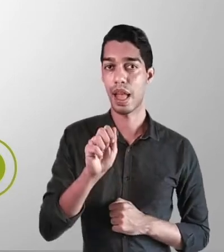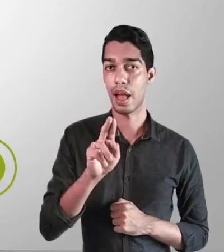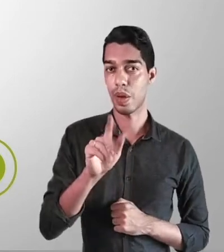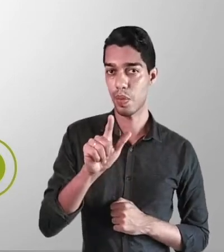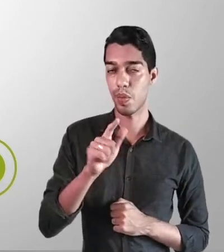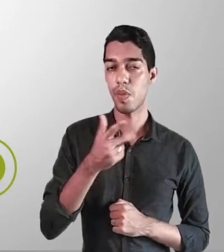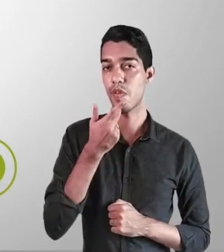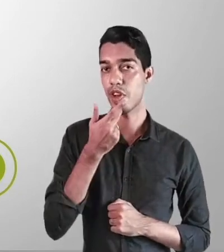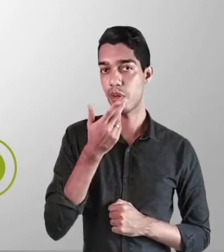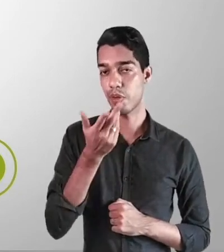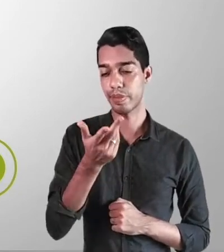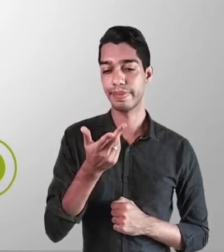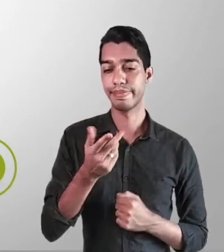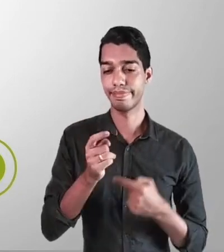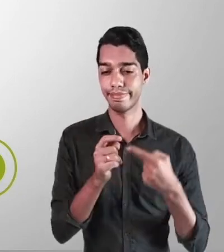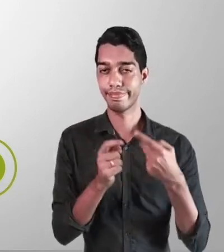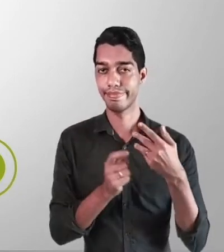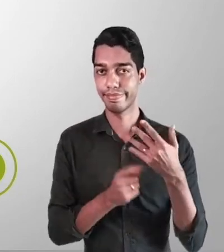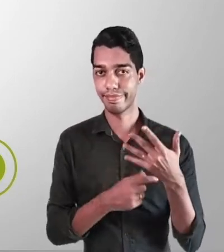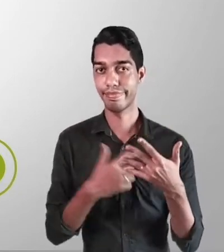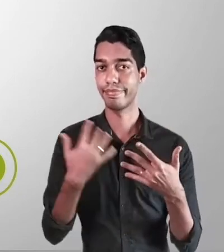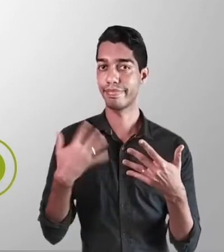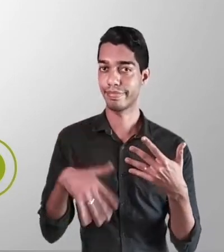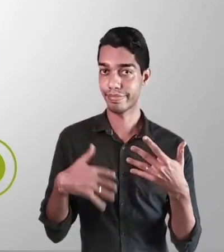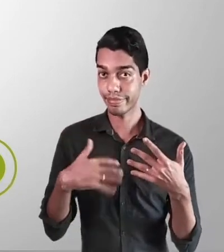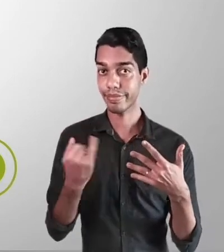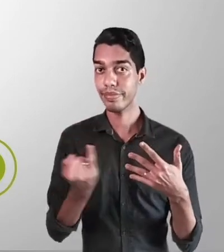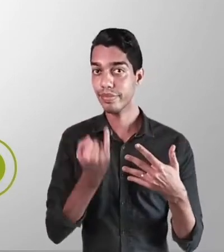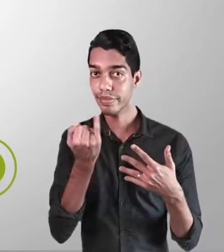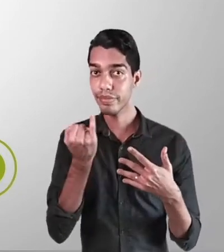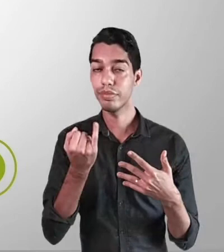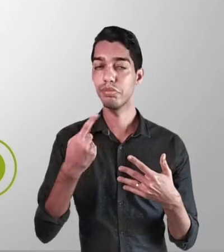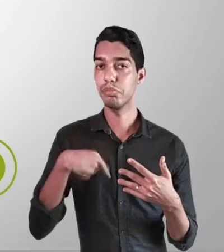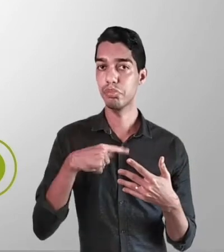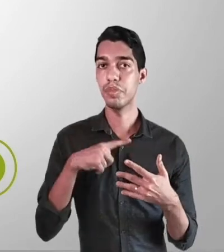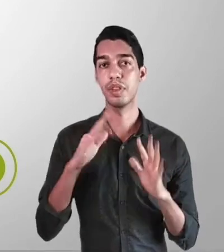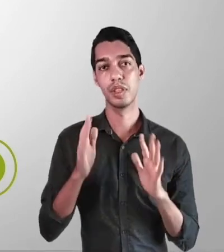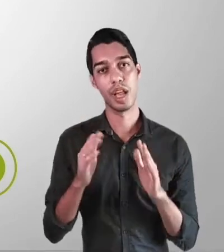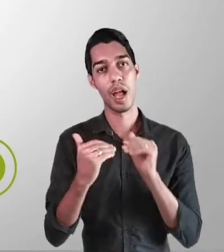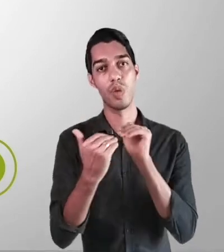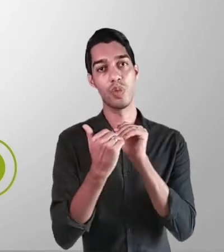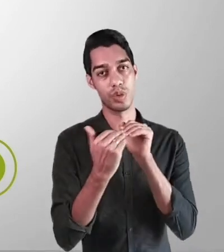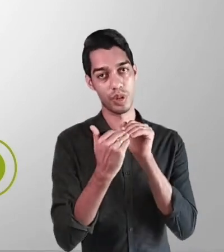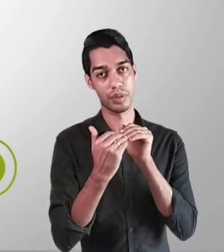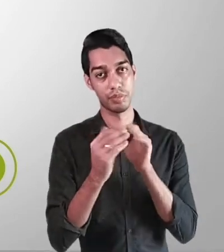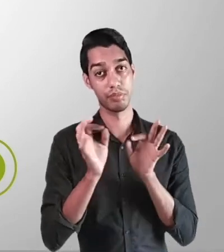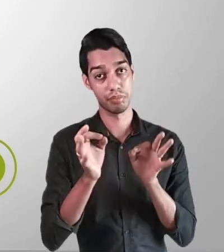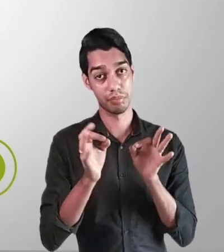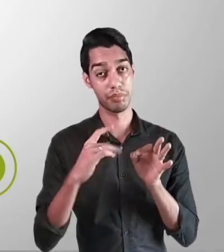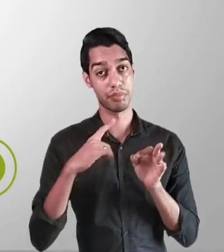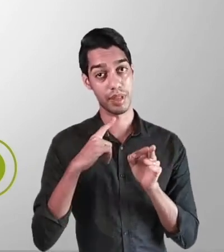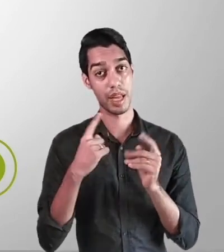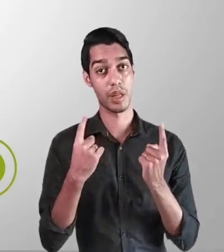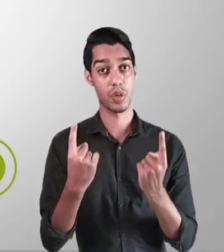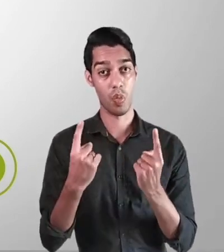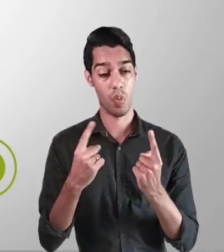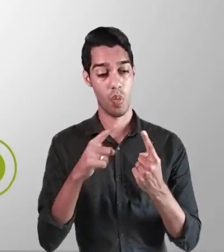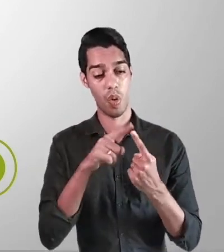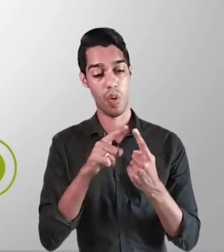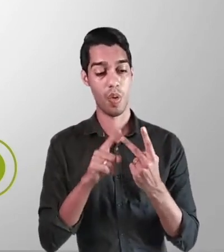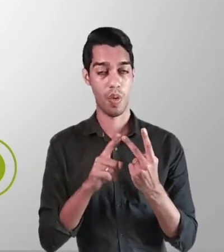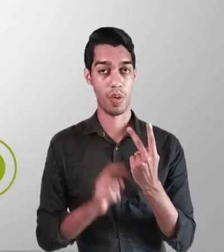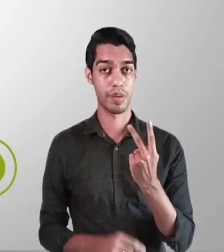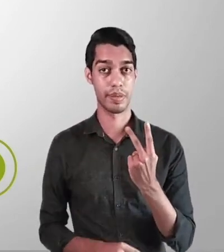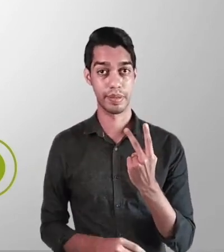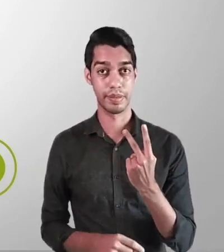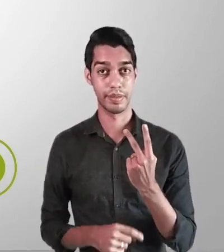que são exatamente aqueles com os quais nós concordamos, e são duas frentes